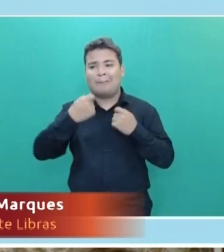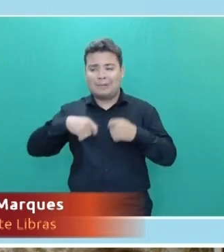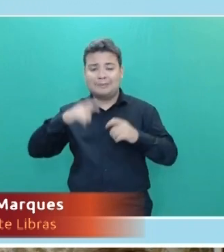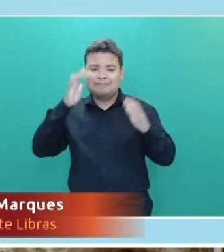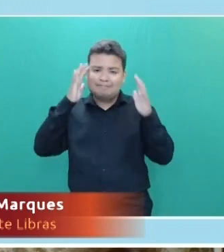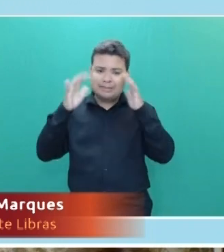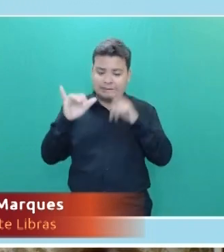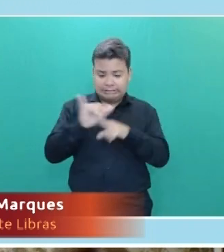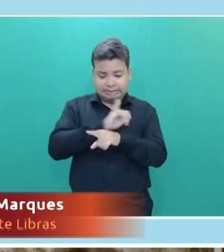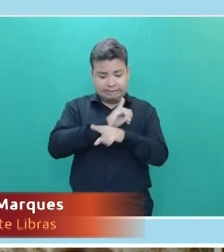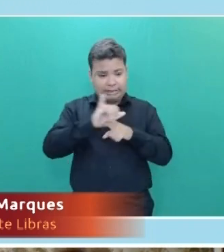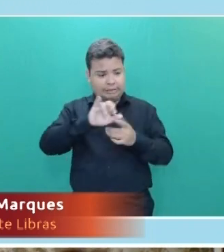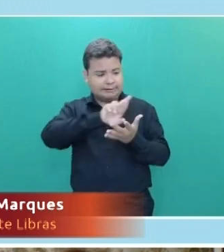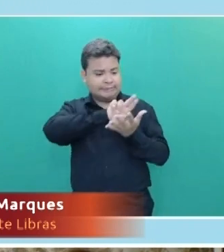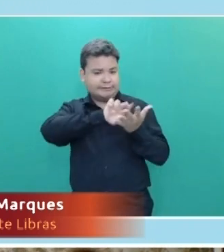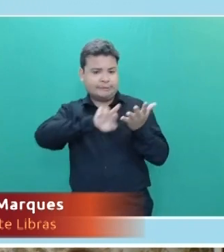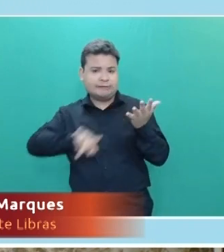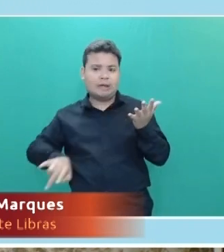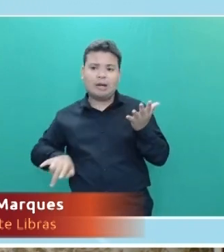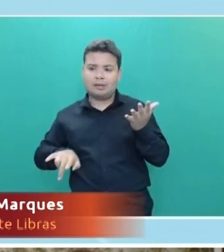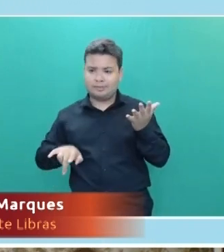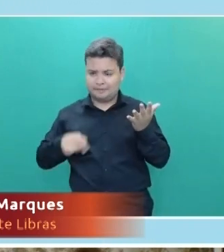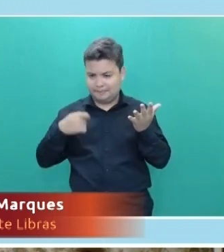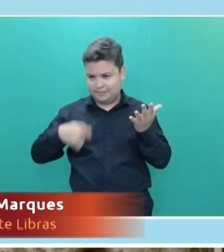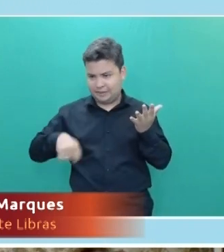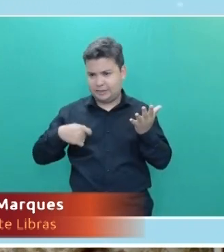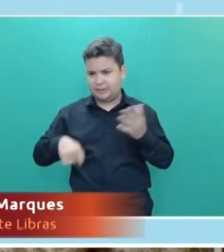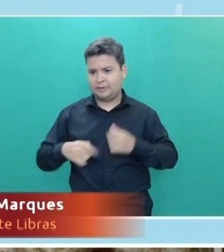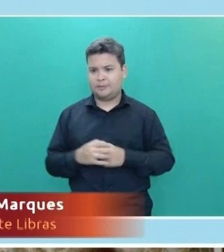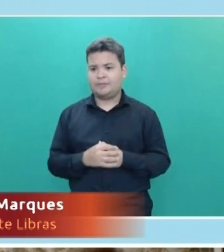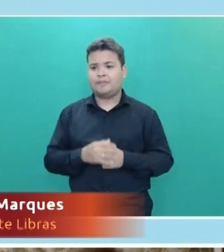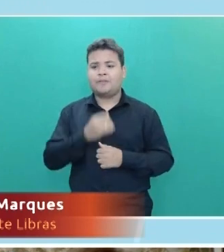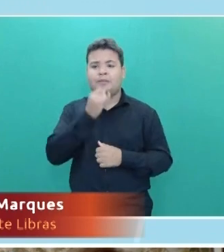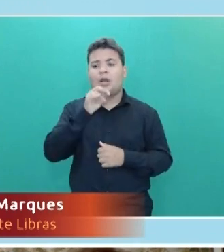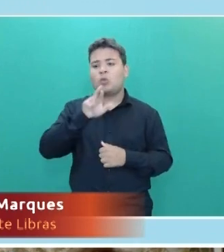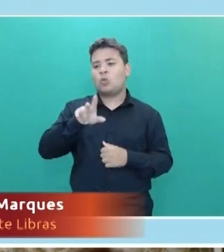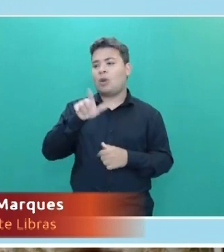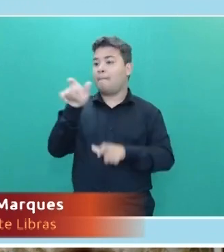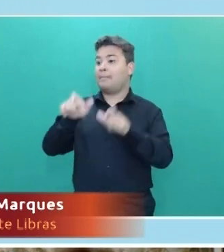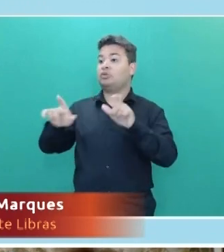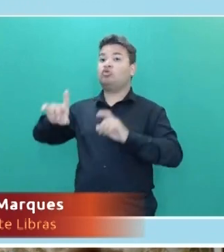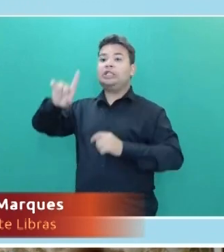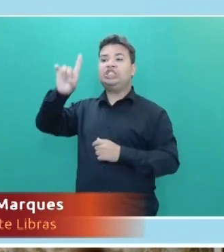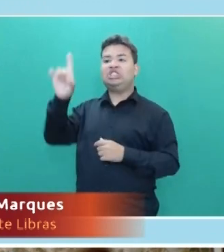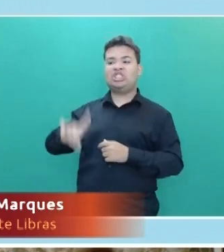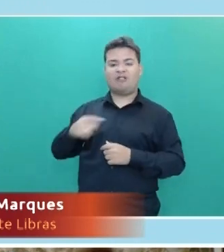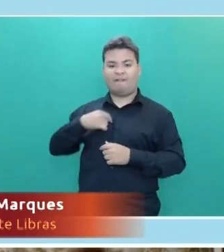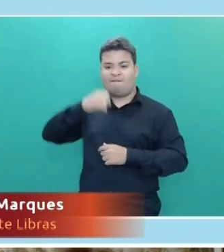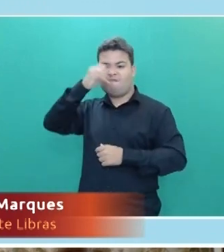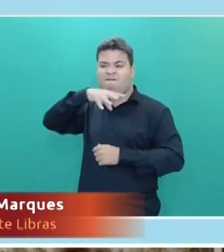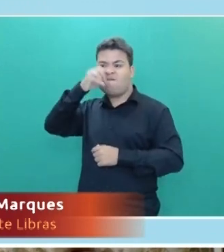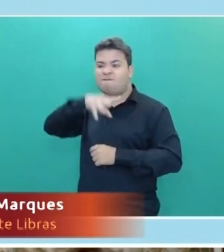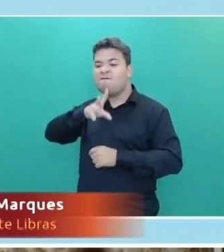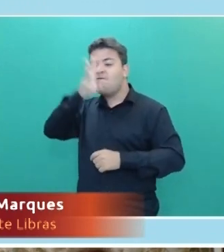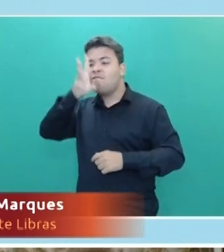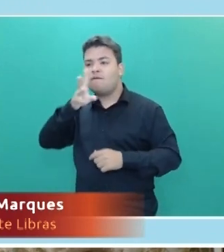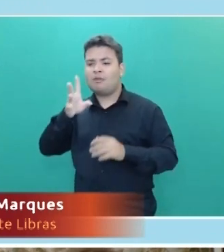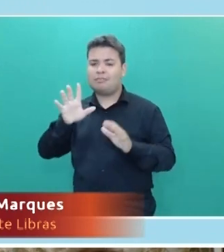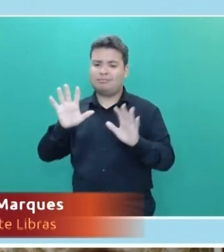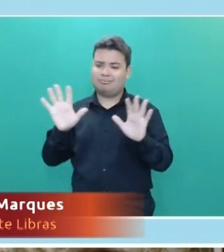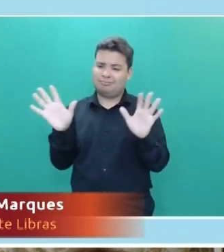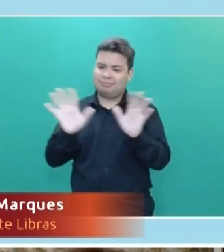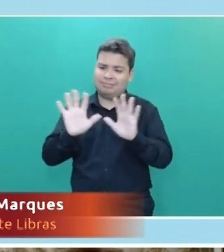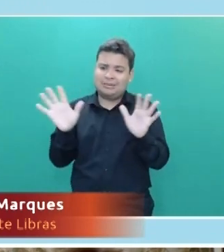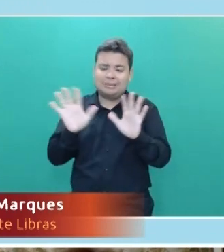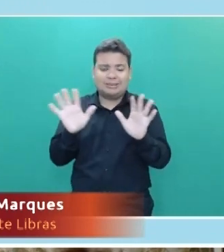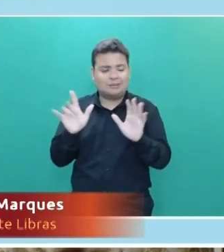se fazer isso. Né? A gente não está falando aqui de violar os nossos direitos, a linha é muito tênue em relação